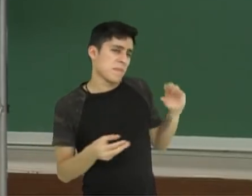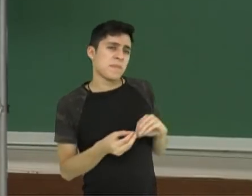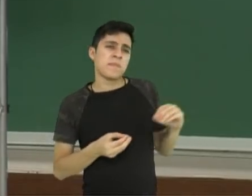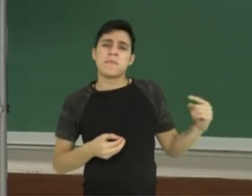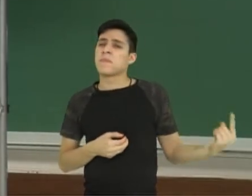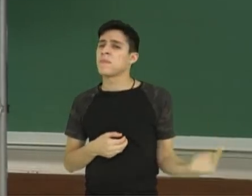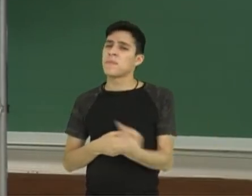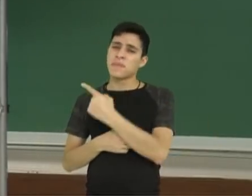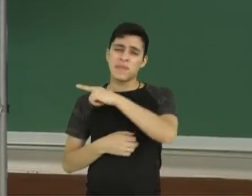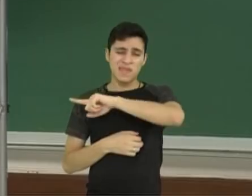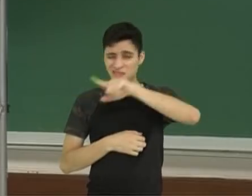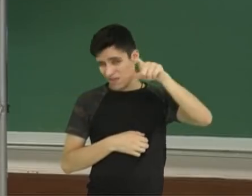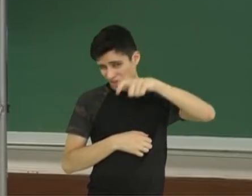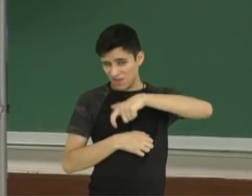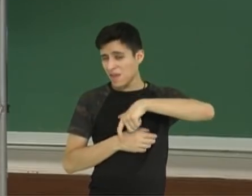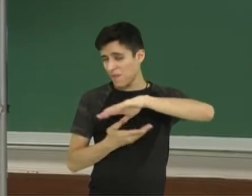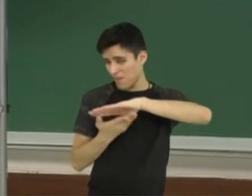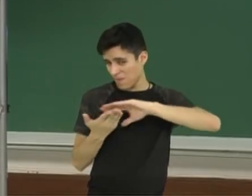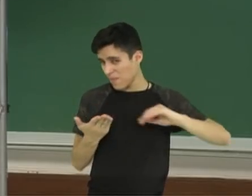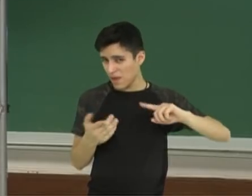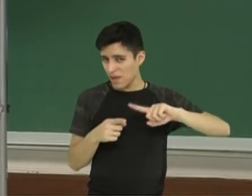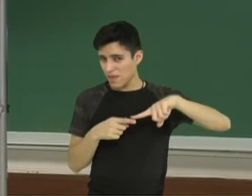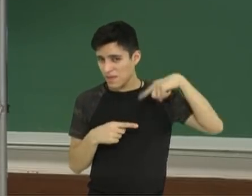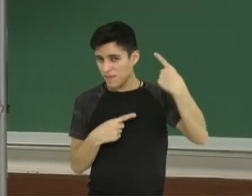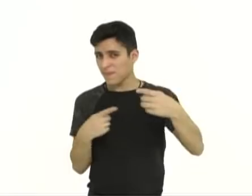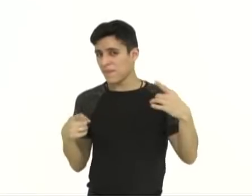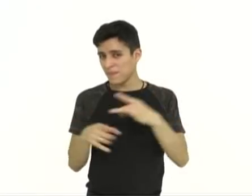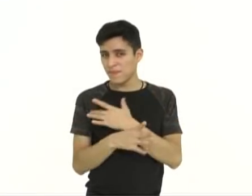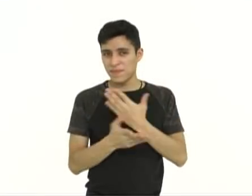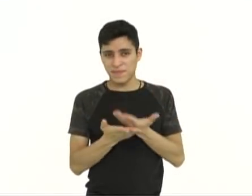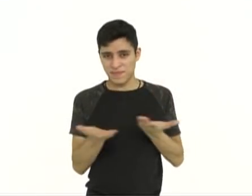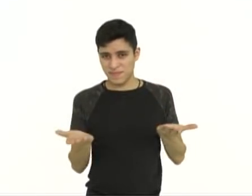vou dar um tempinho para vocês copiarem e eu já volto para encerrar a aula de hoje.